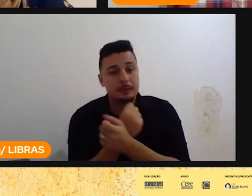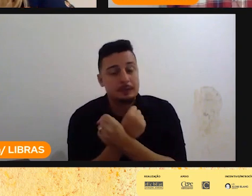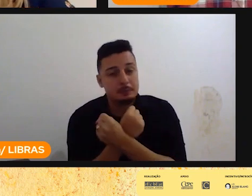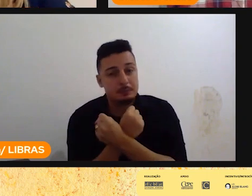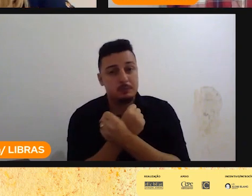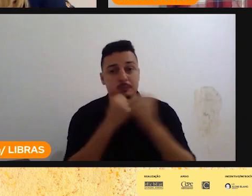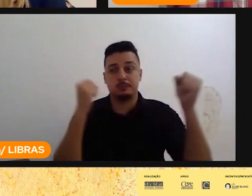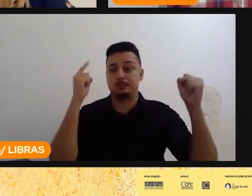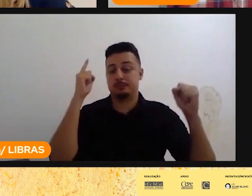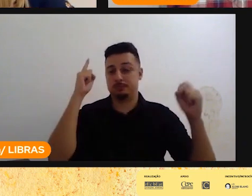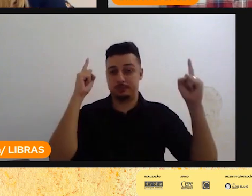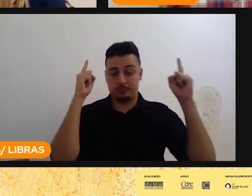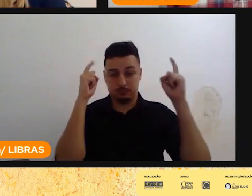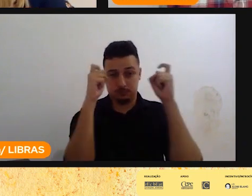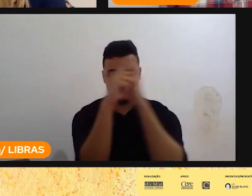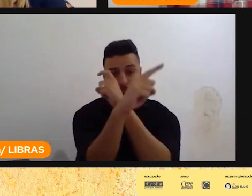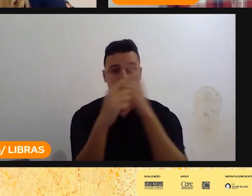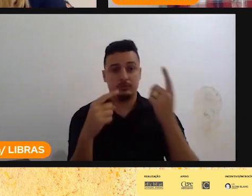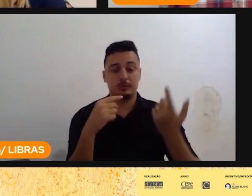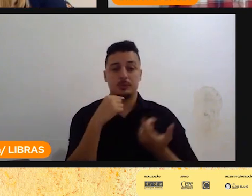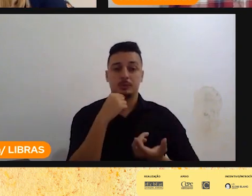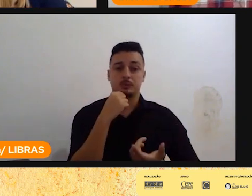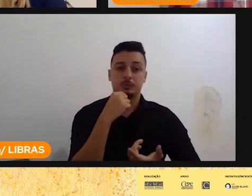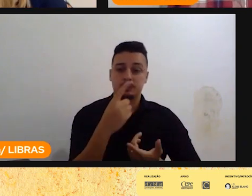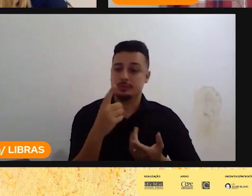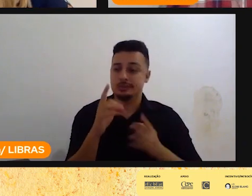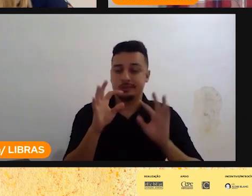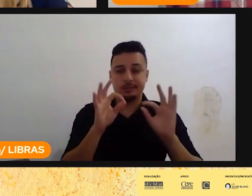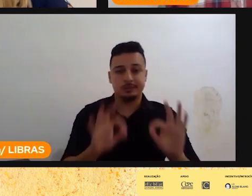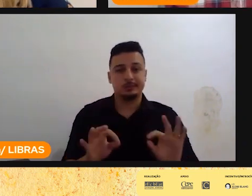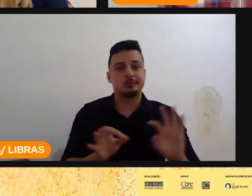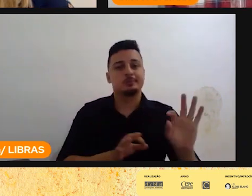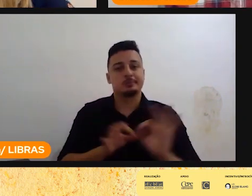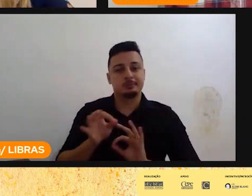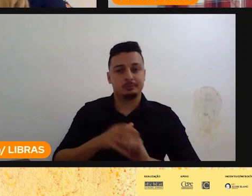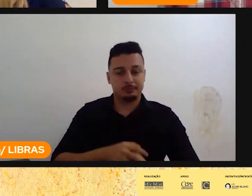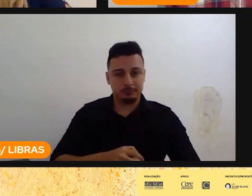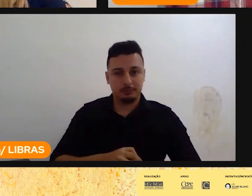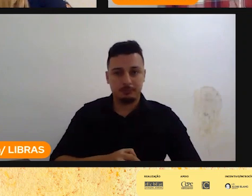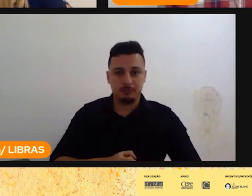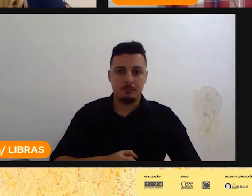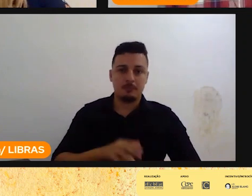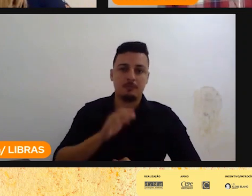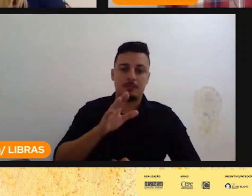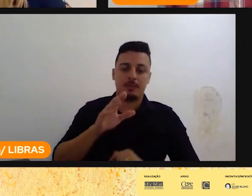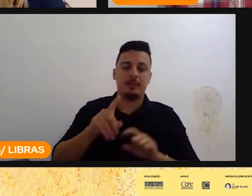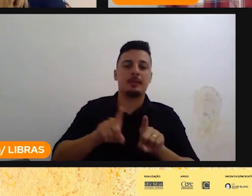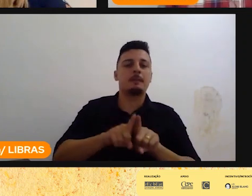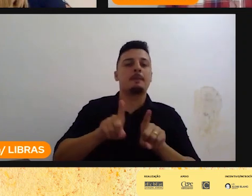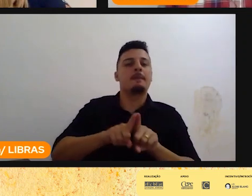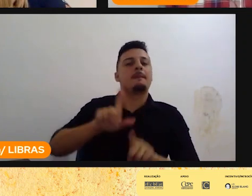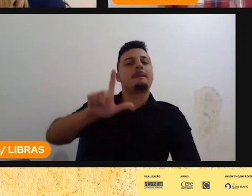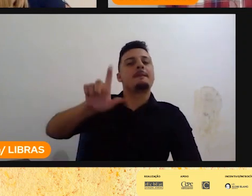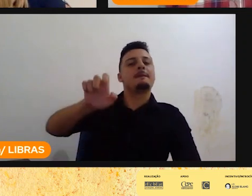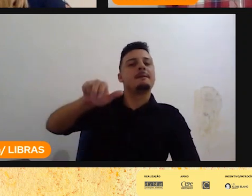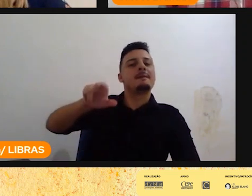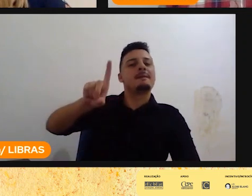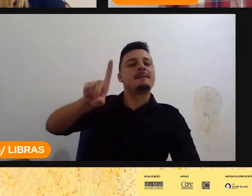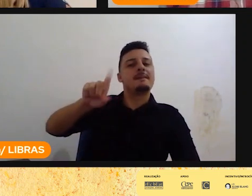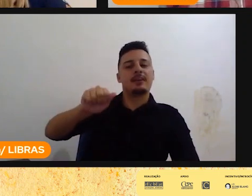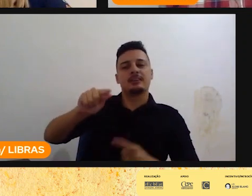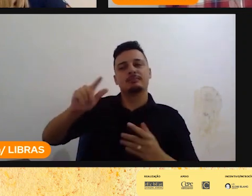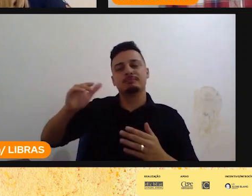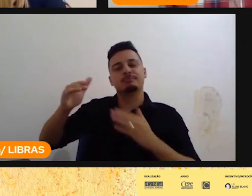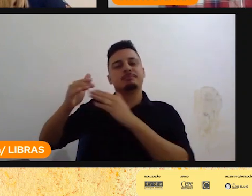realizar, então a gente não tem essa diferenciação aqui também. No caso específico de Além da Lenda, foi bem curioso, porque assim, foi uma